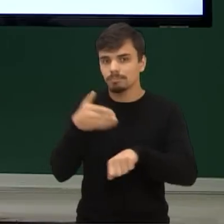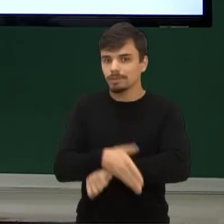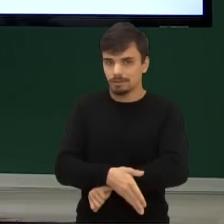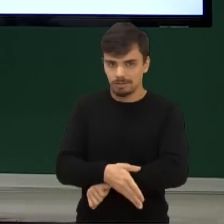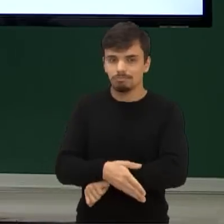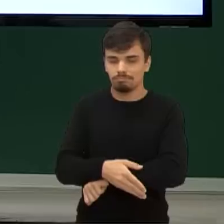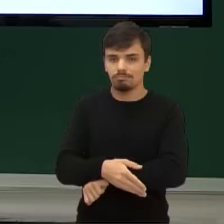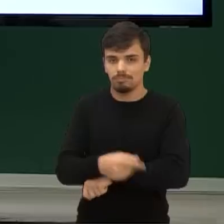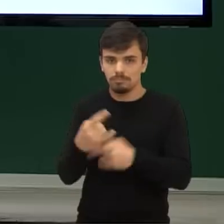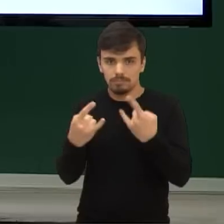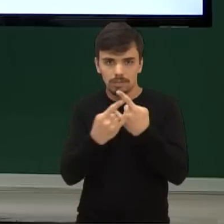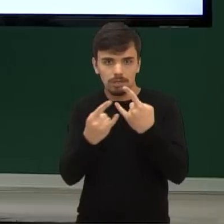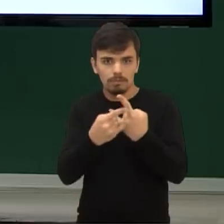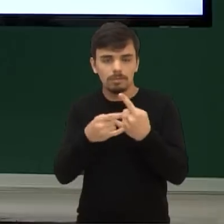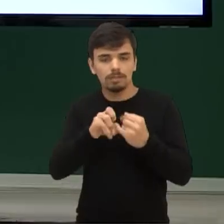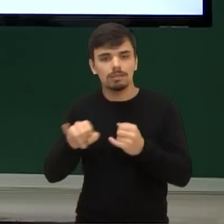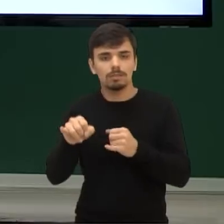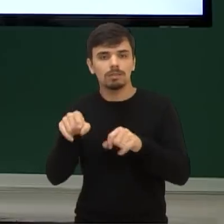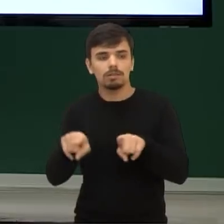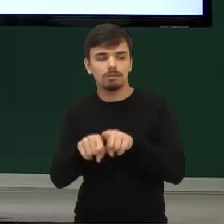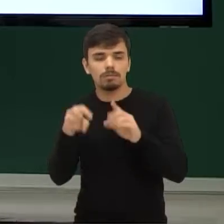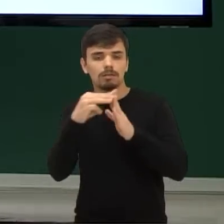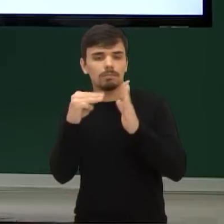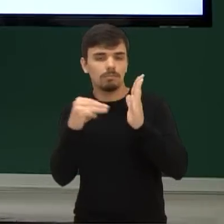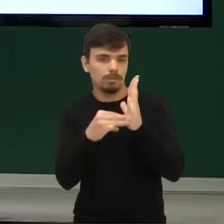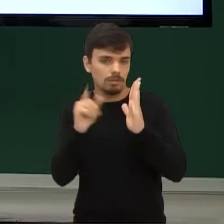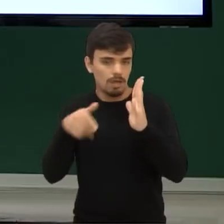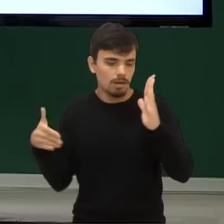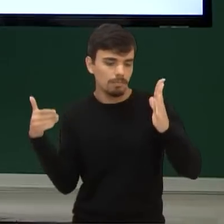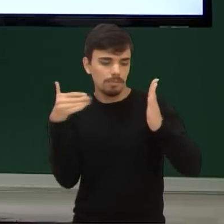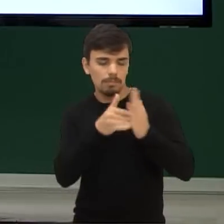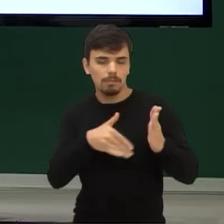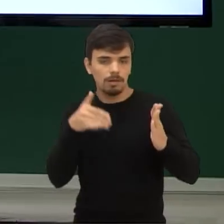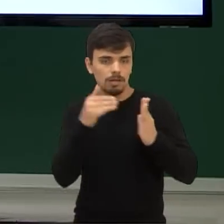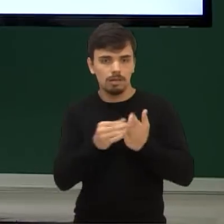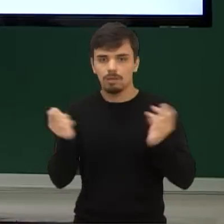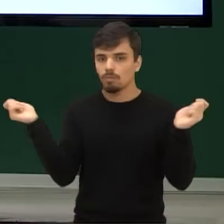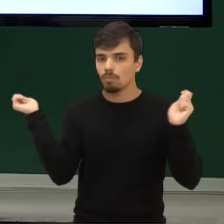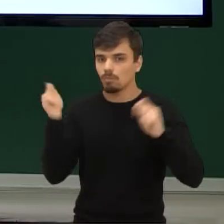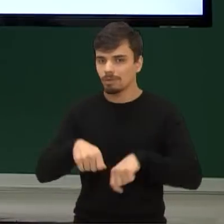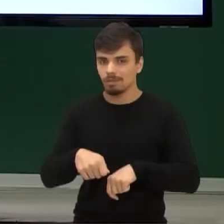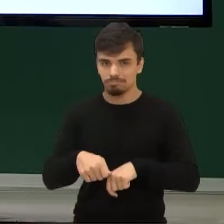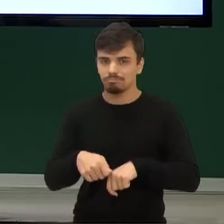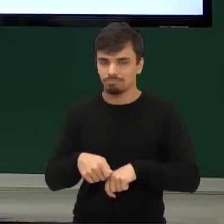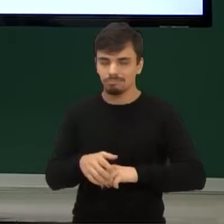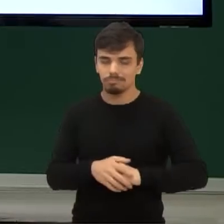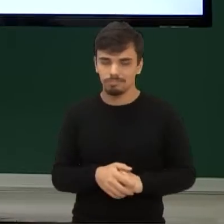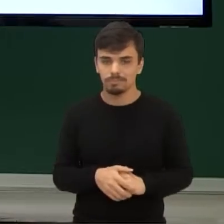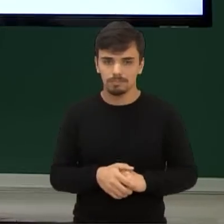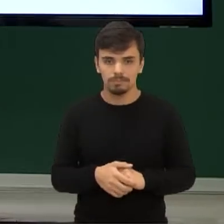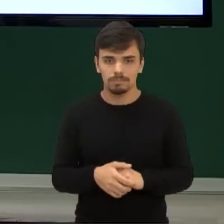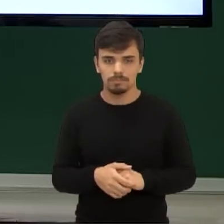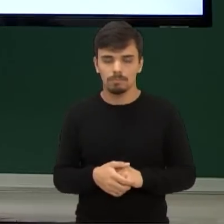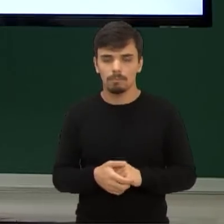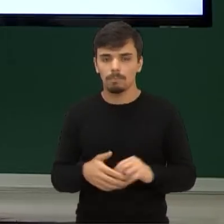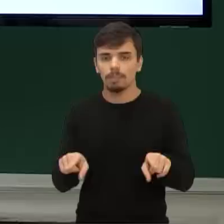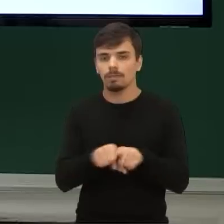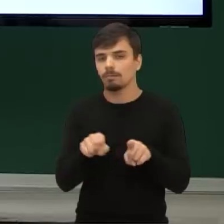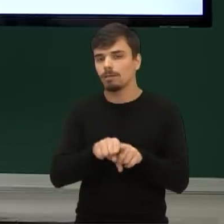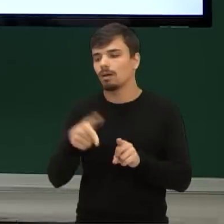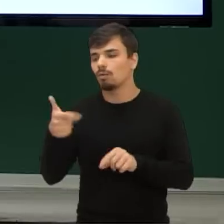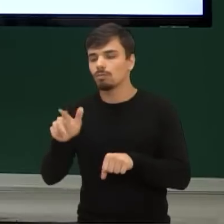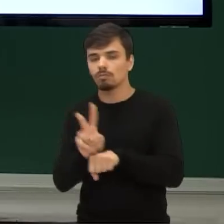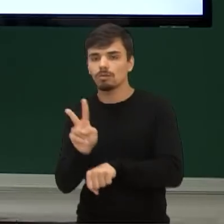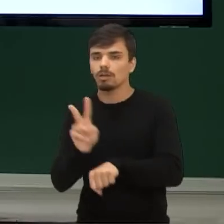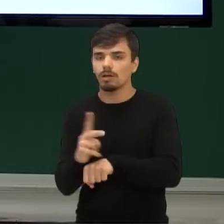E aí, esse método que era para ser uma barreira, né, já não vai mais funcionar, certo? E um outro cuidado